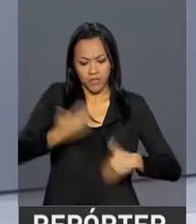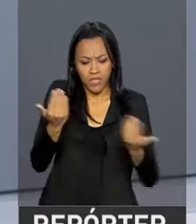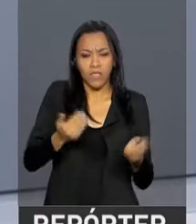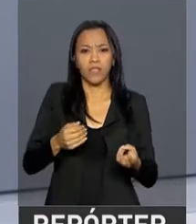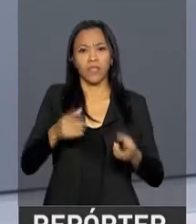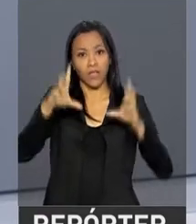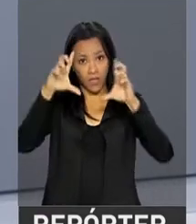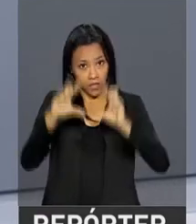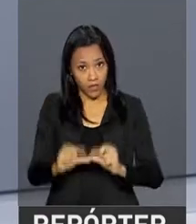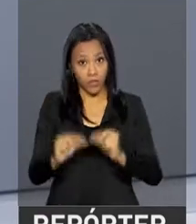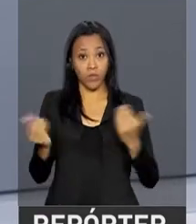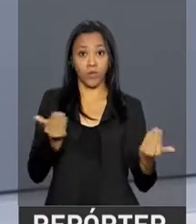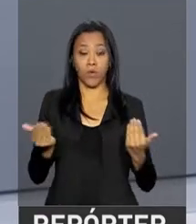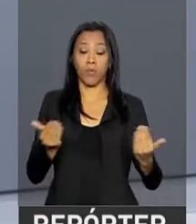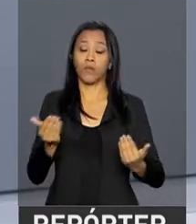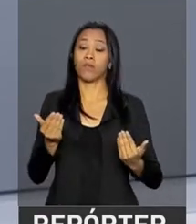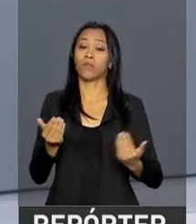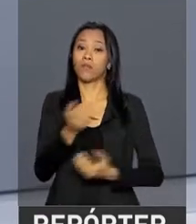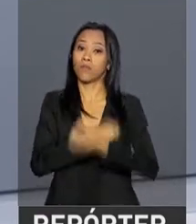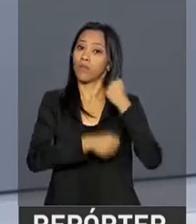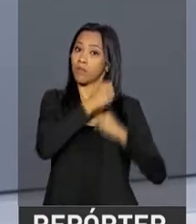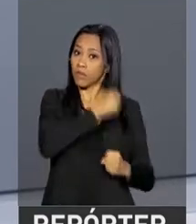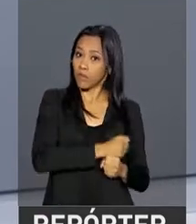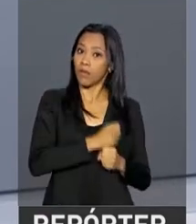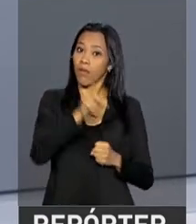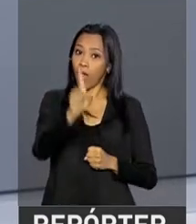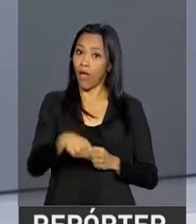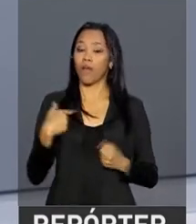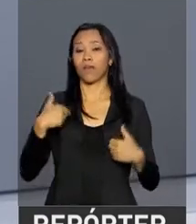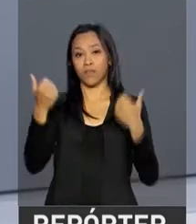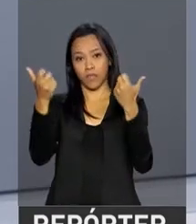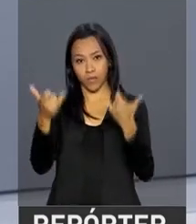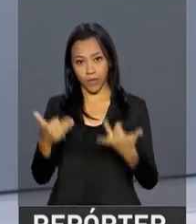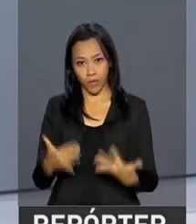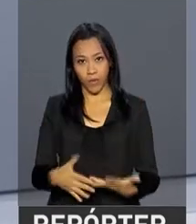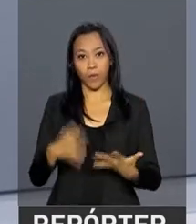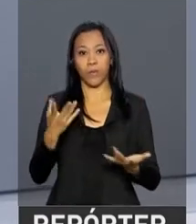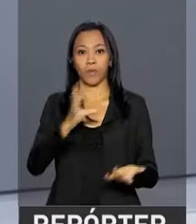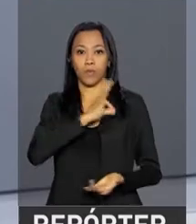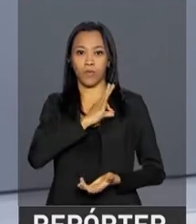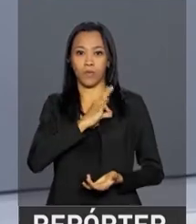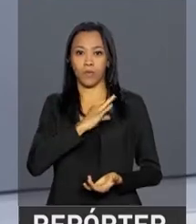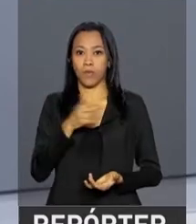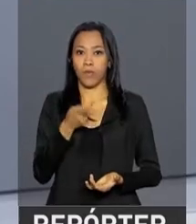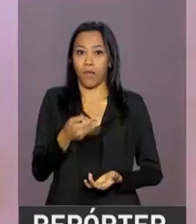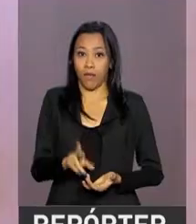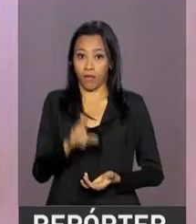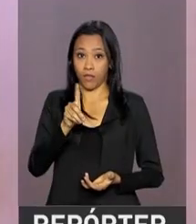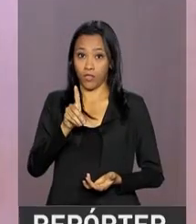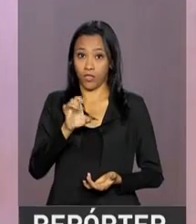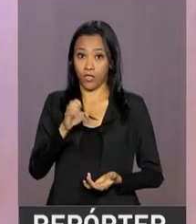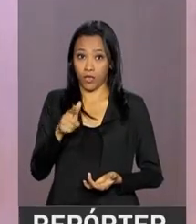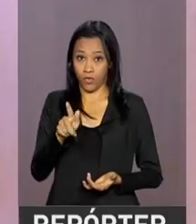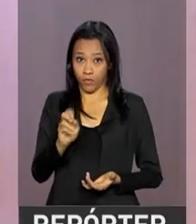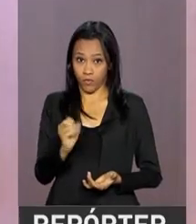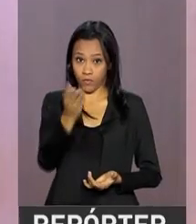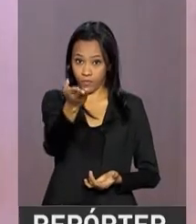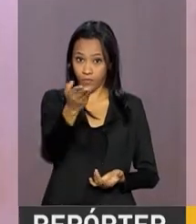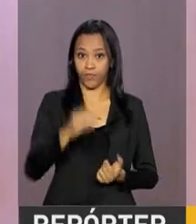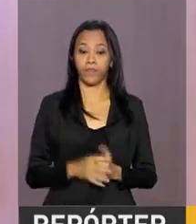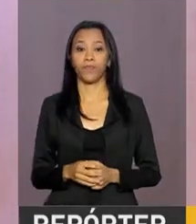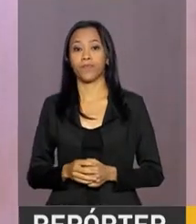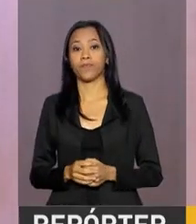2006 é o que explicou o assessor de comunicação da prf gekko brandão em